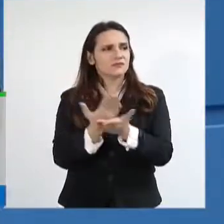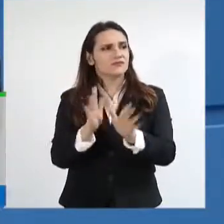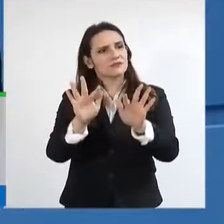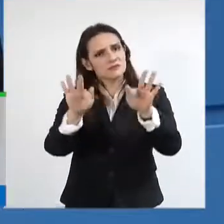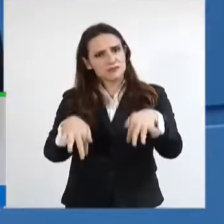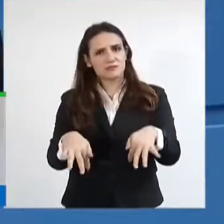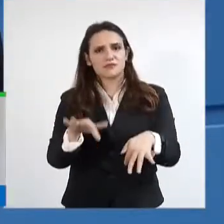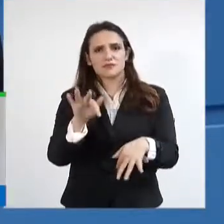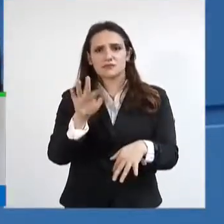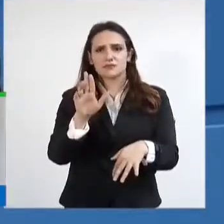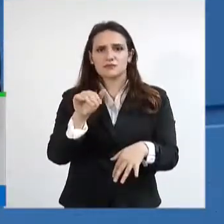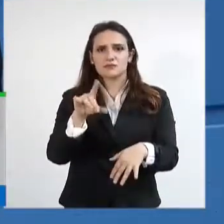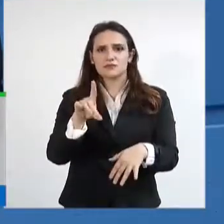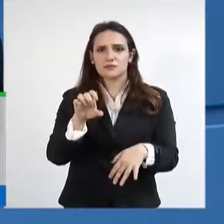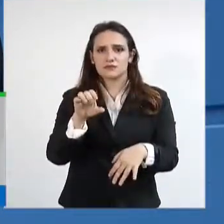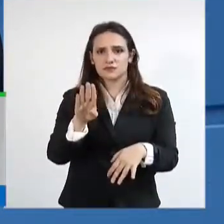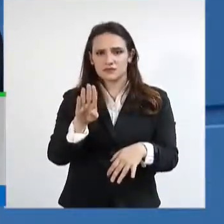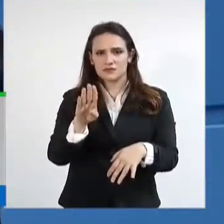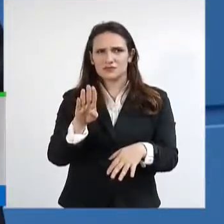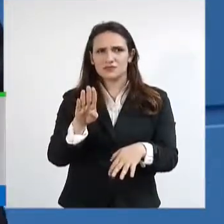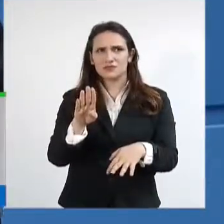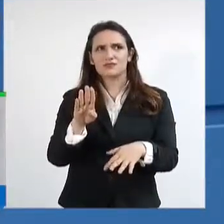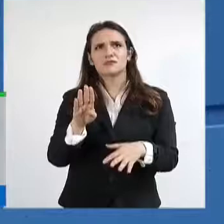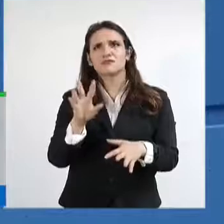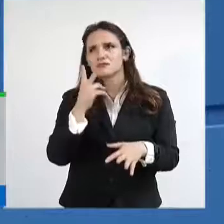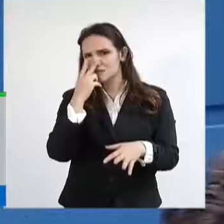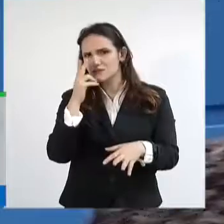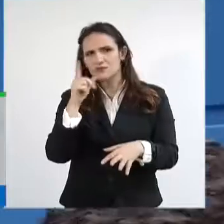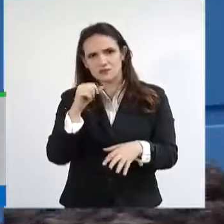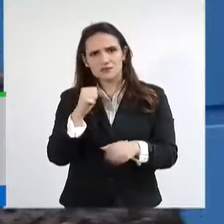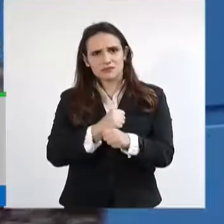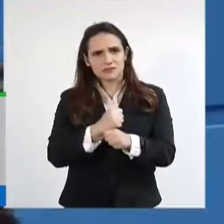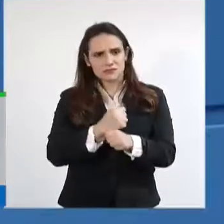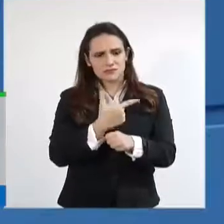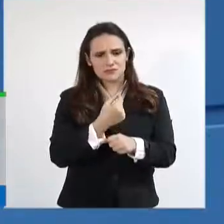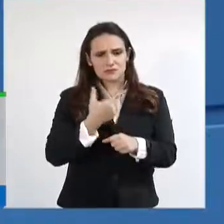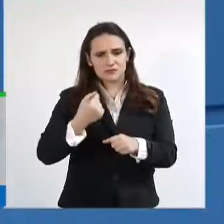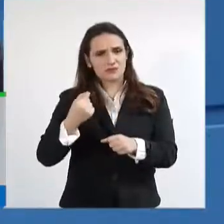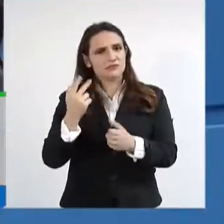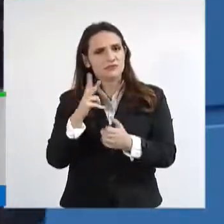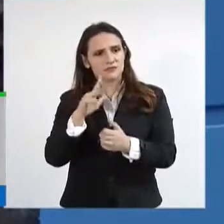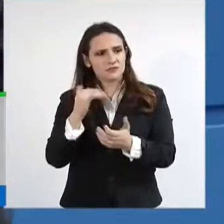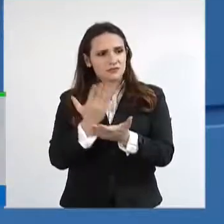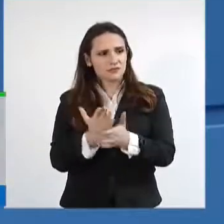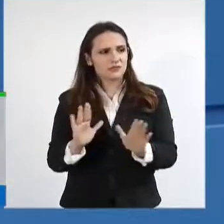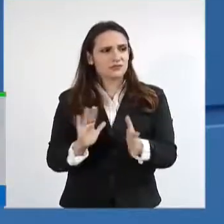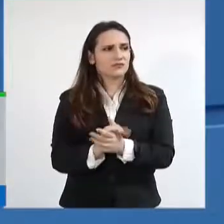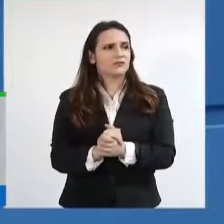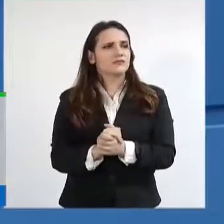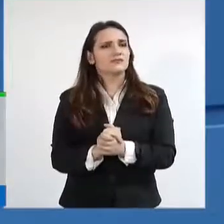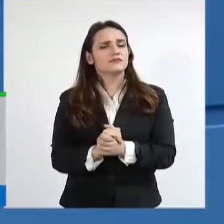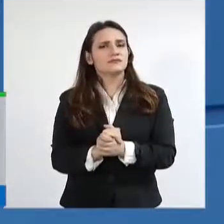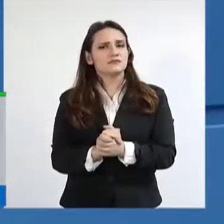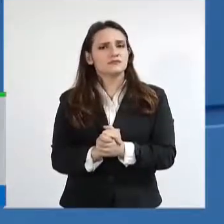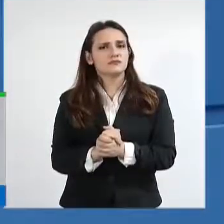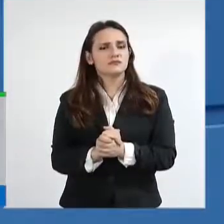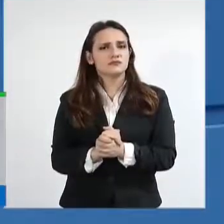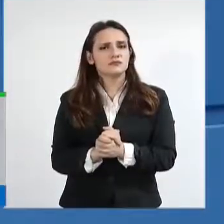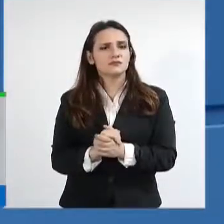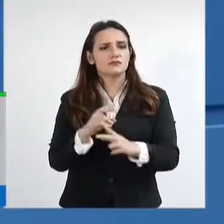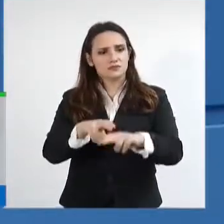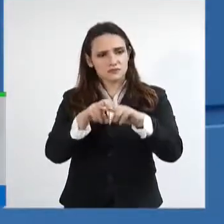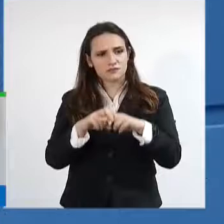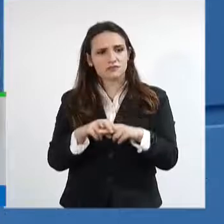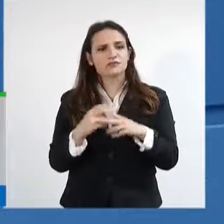para 2020. É amanhã, é daqui uns dias. E aí, o que esse governo, o que a União vai fazer a